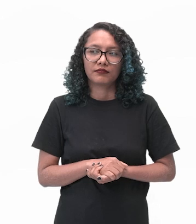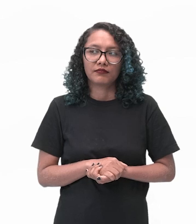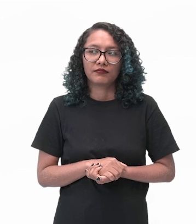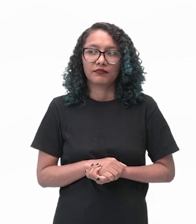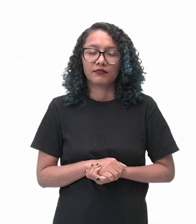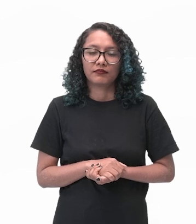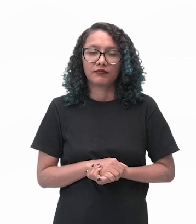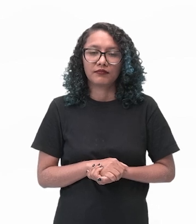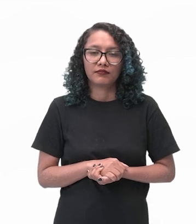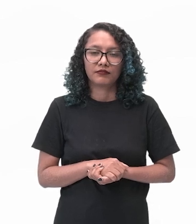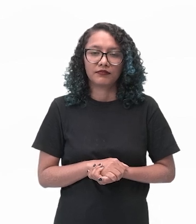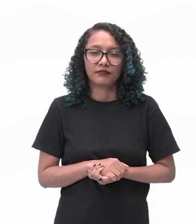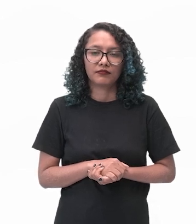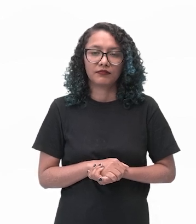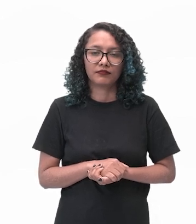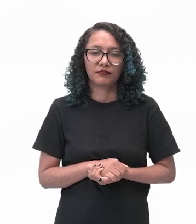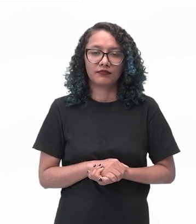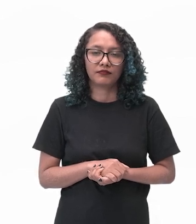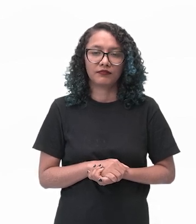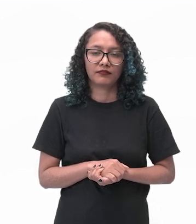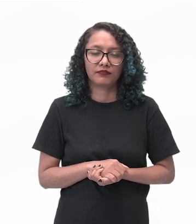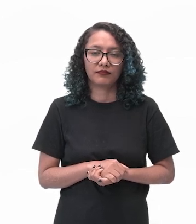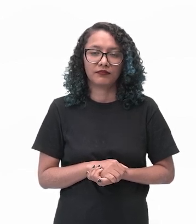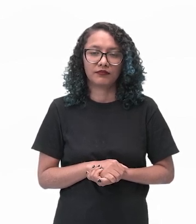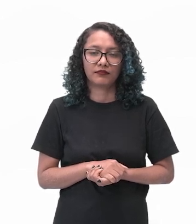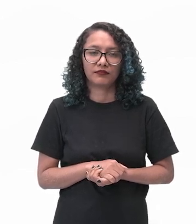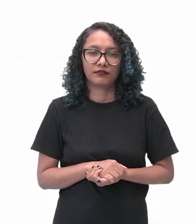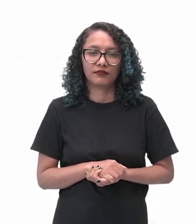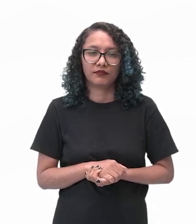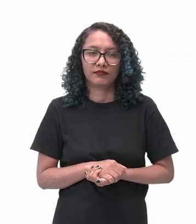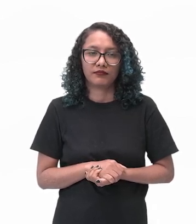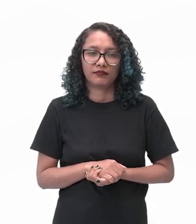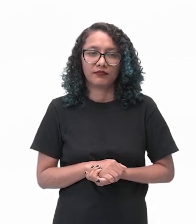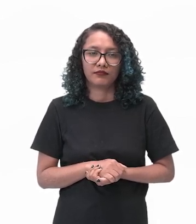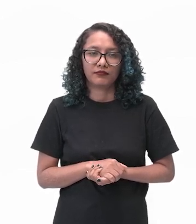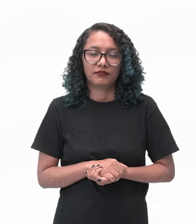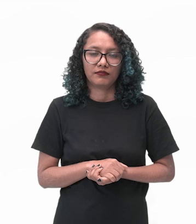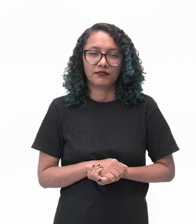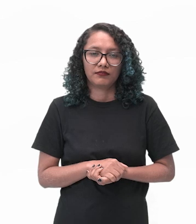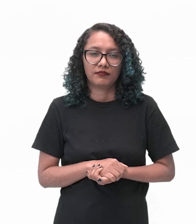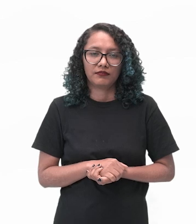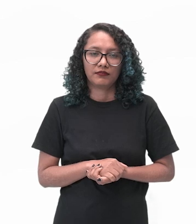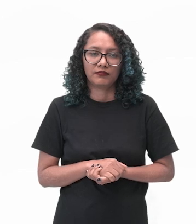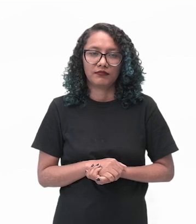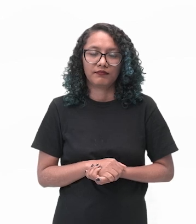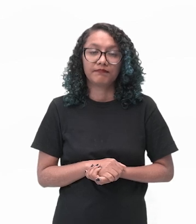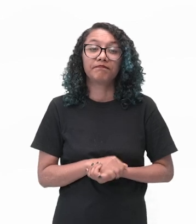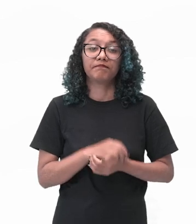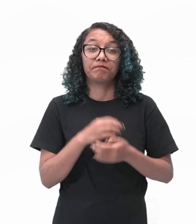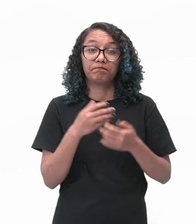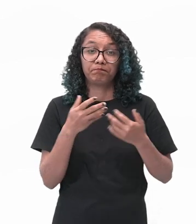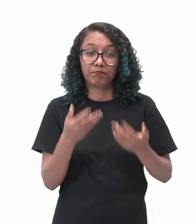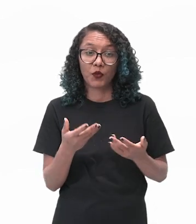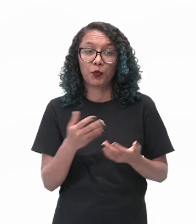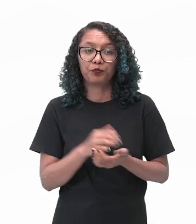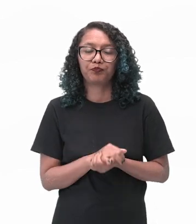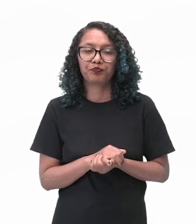protection and human rights in this critical region. Então, este